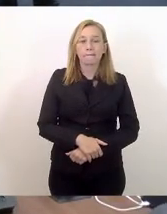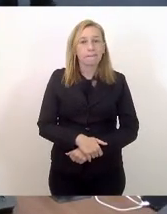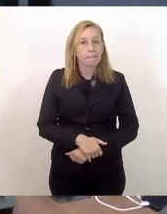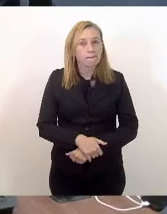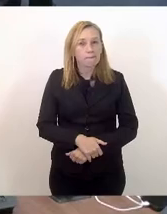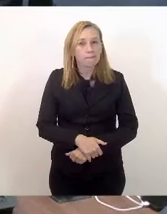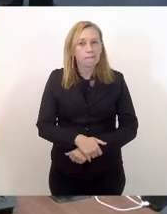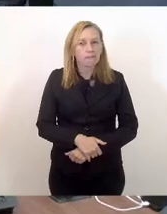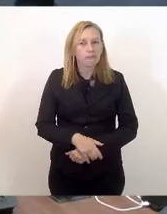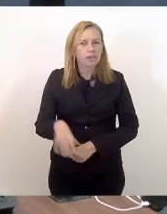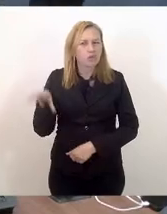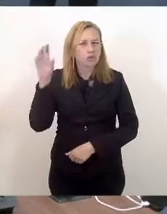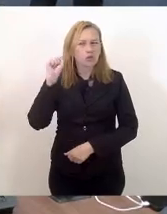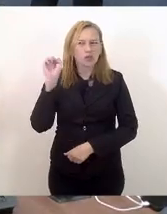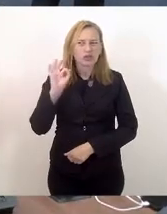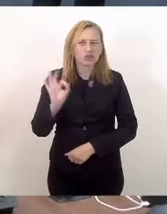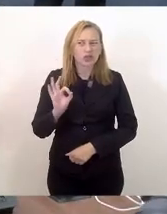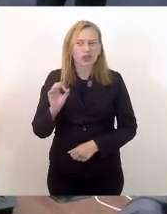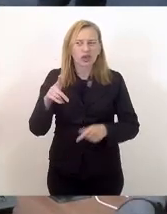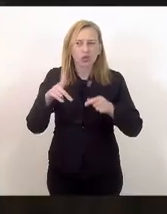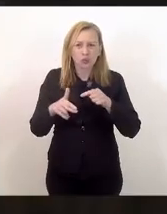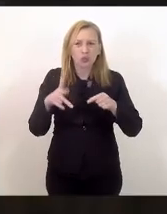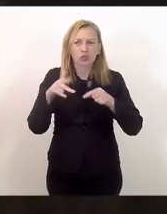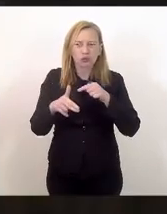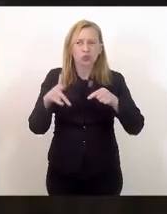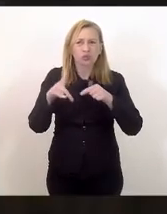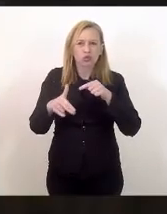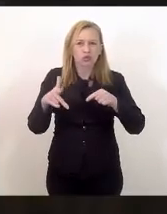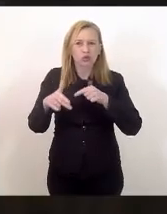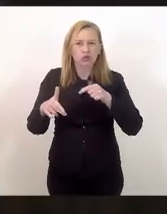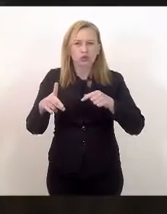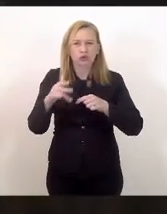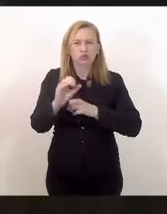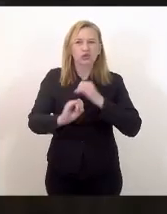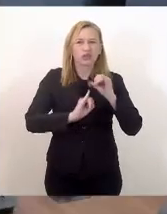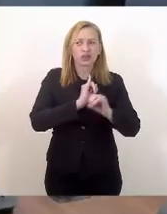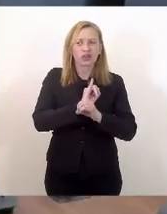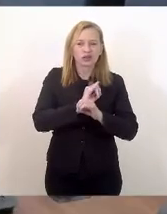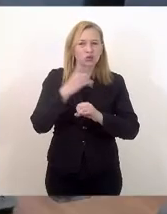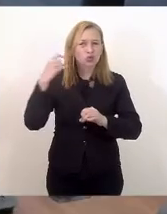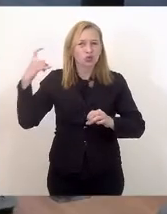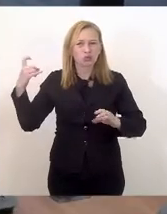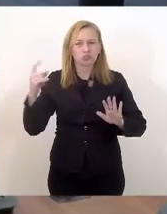solidárias com a população mais... Está falhando o som. Então,